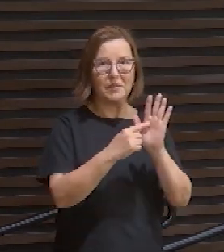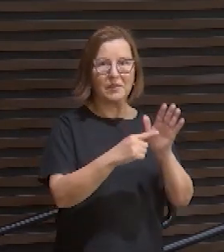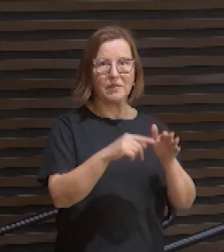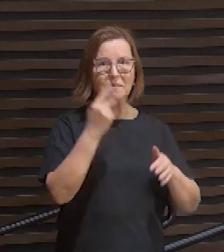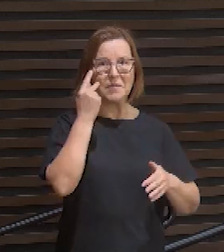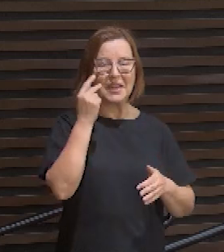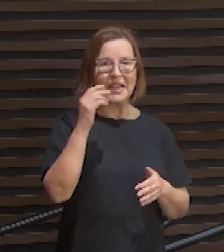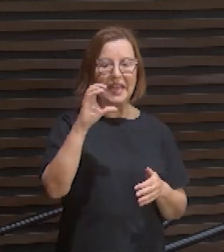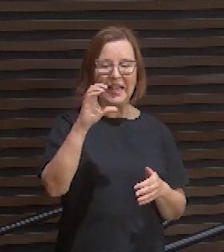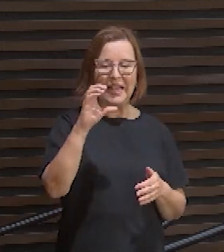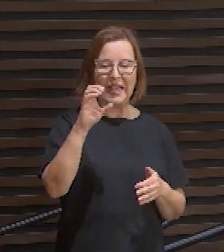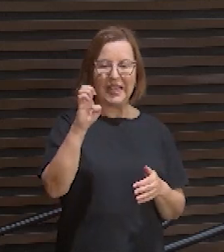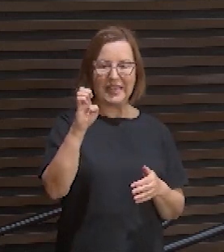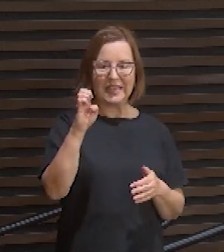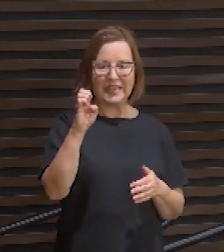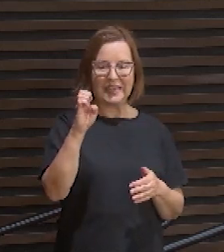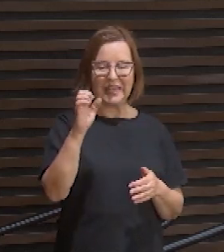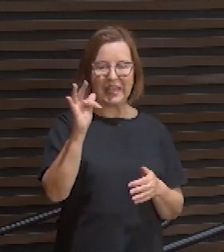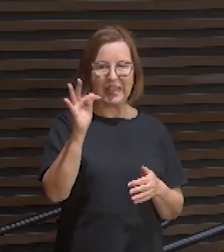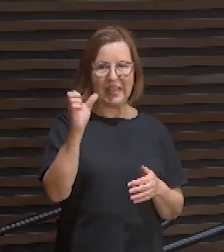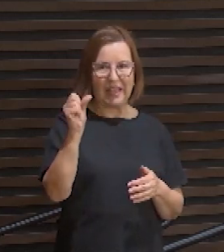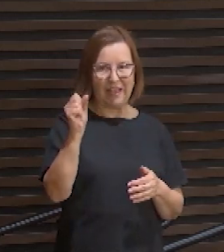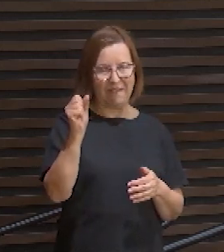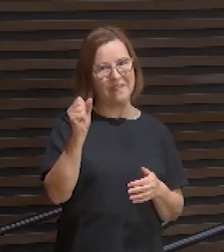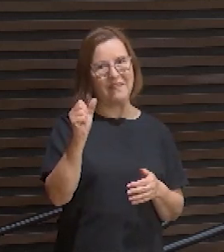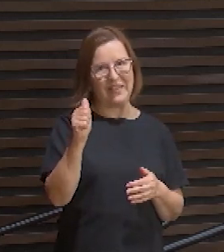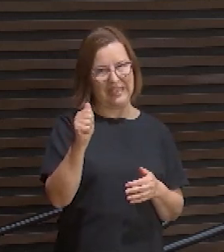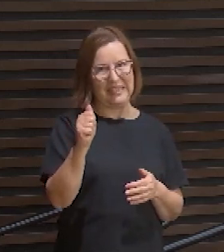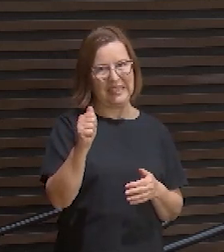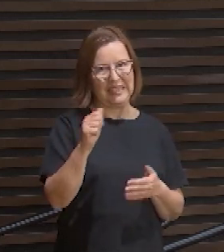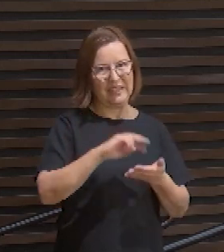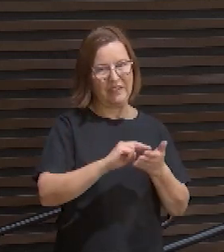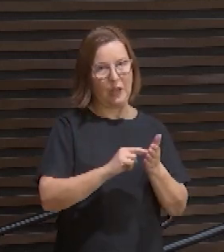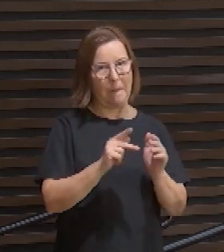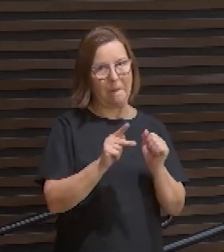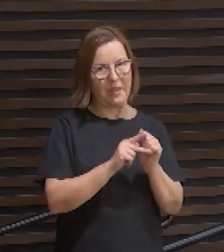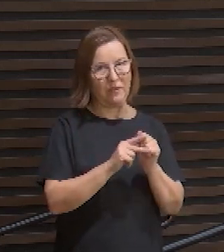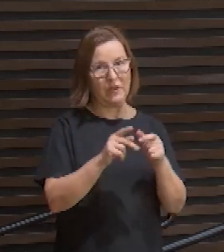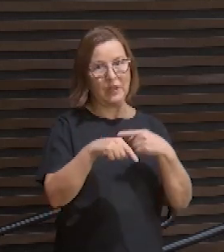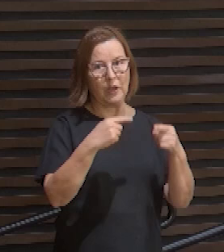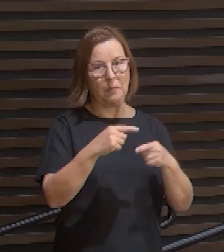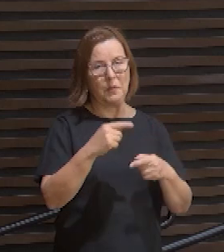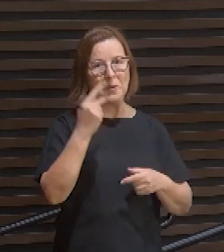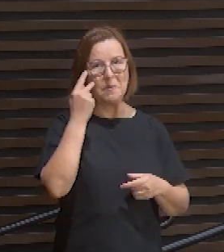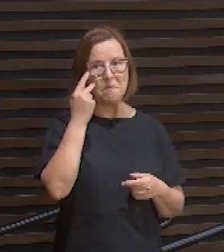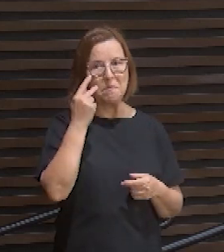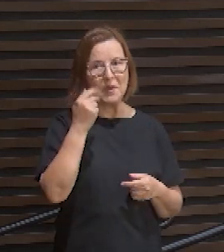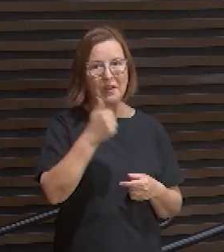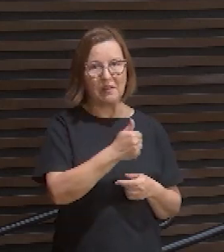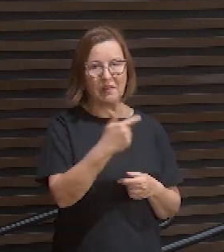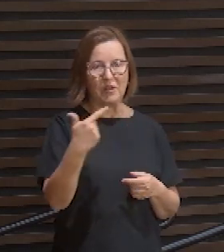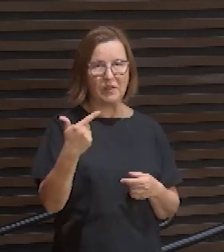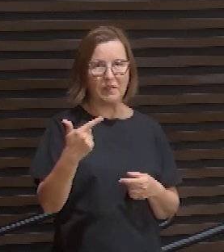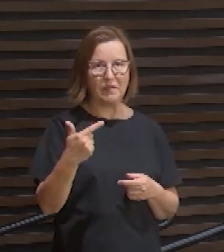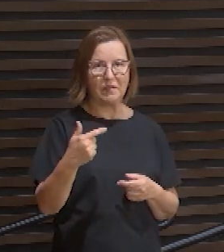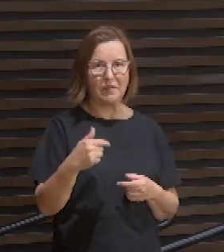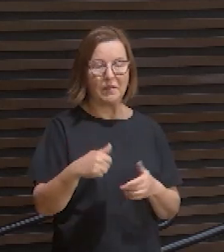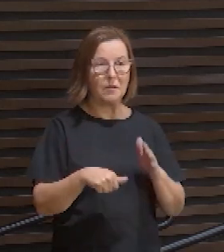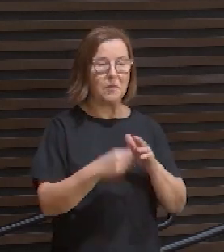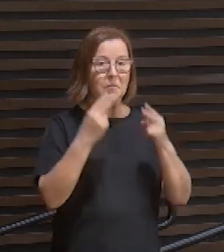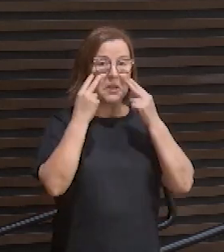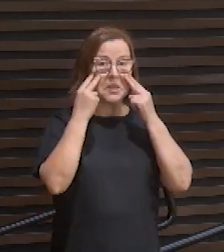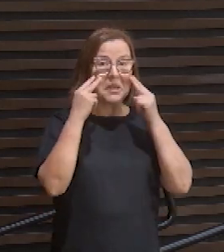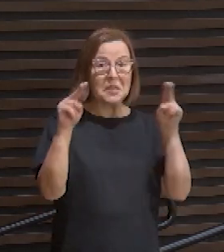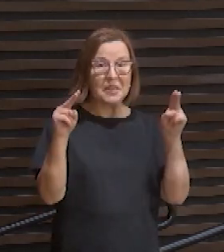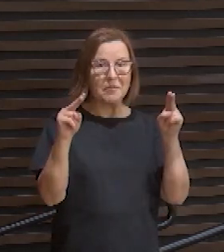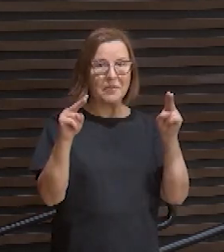a Cefas, que é Pedro, e depois aos 12. Então, primeiras testemunhas oculares aqui que Paulo traz,